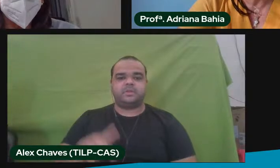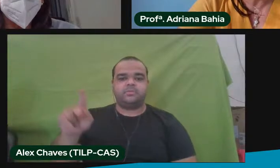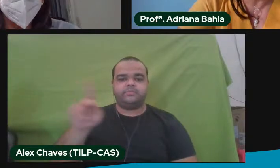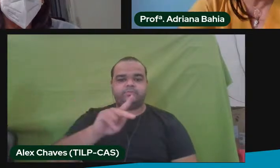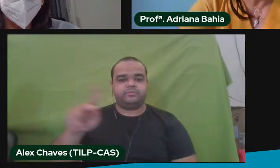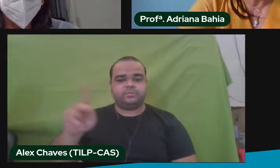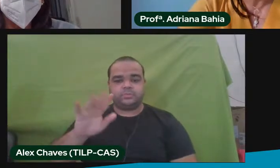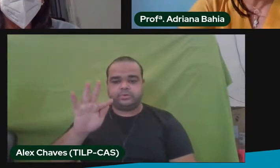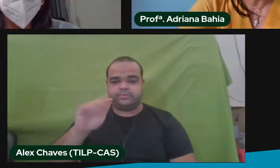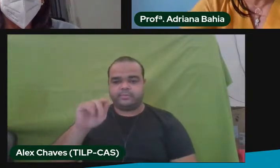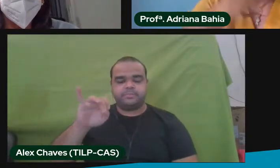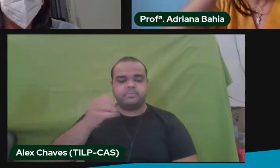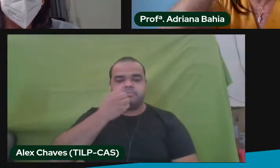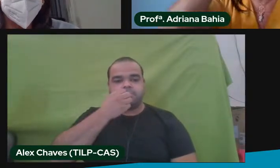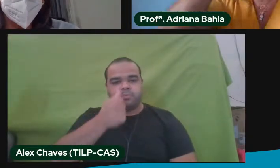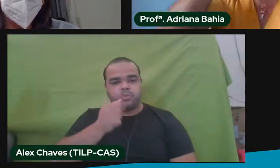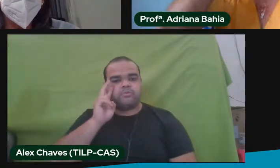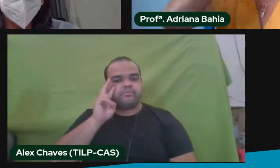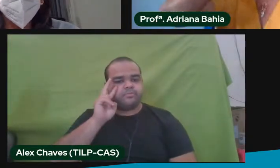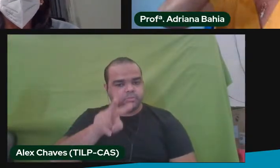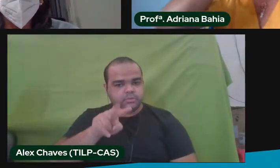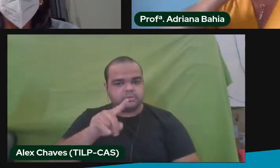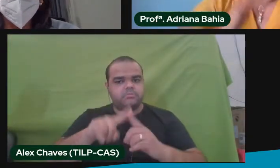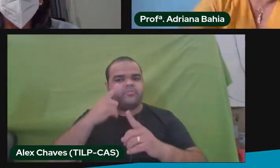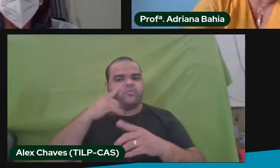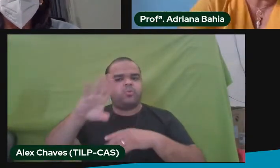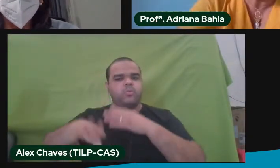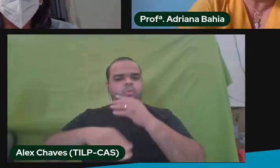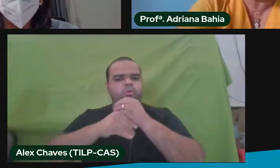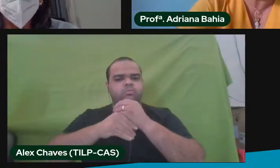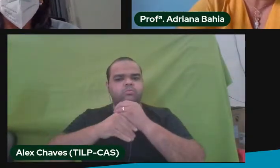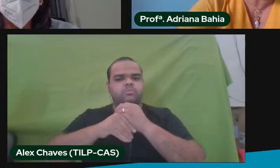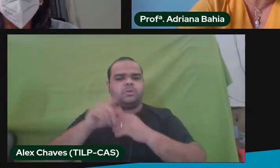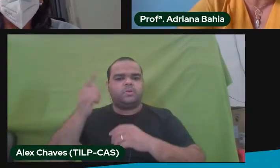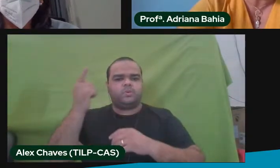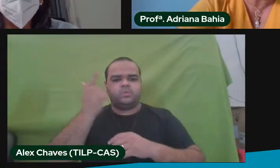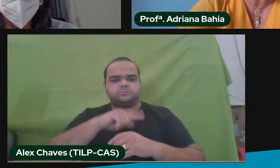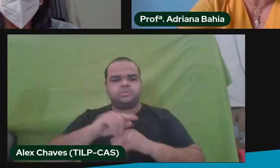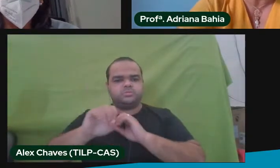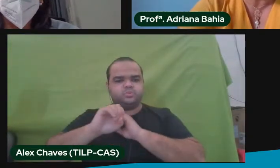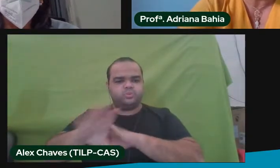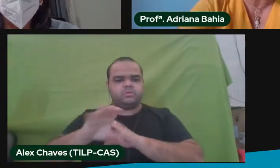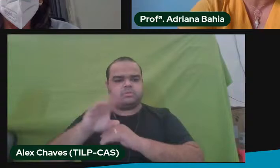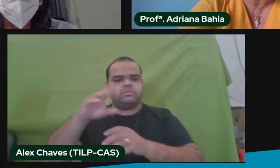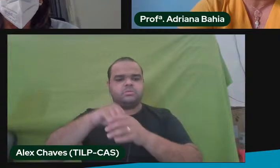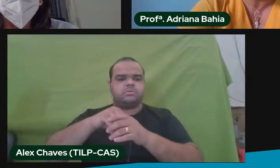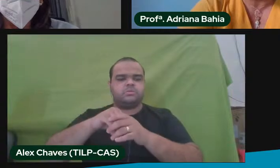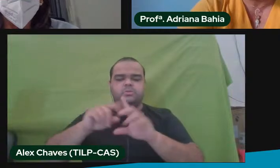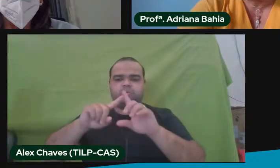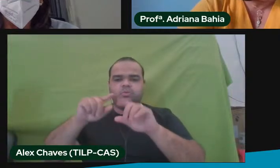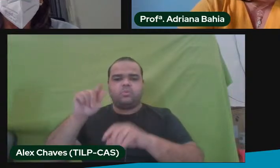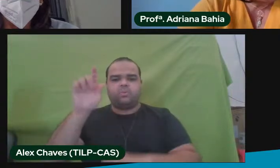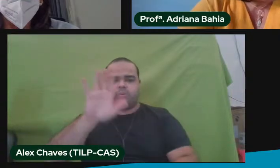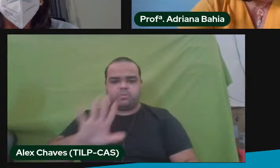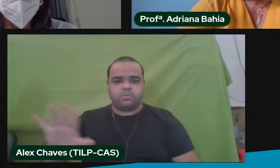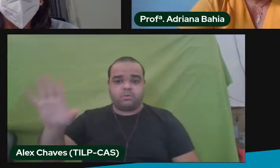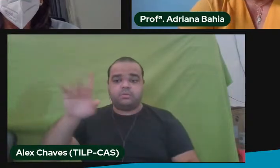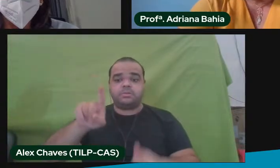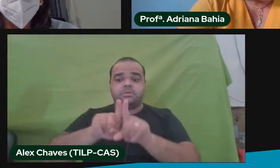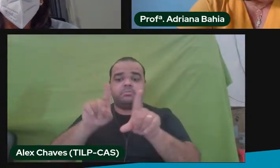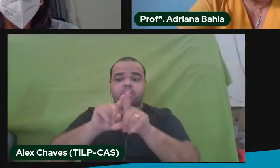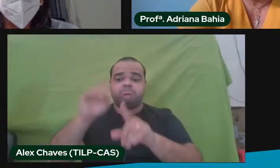ver a sua colaboração para a educação, não só em Goiás, mas no Brasil, através da Rede APAI.